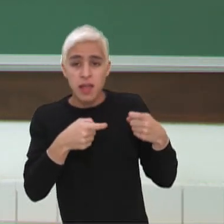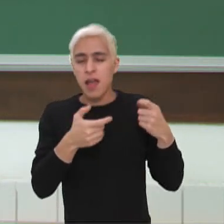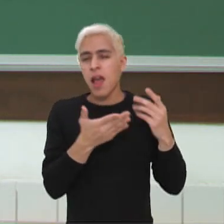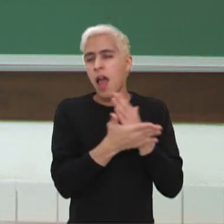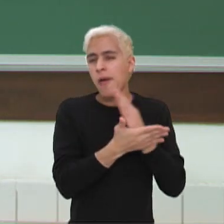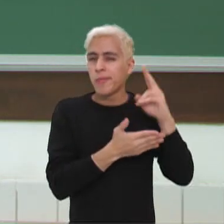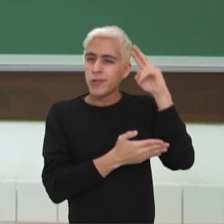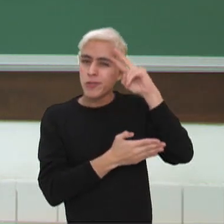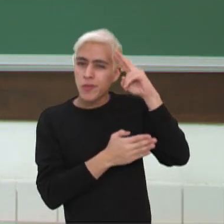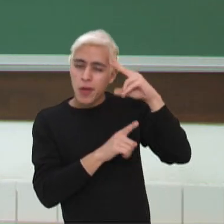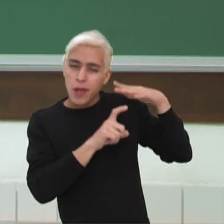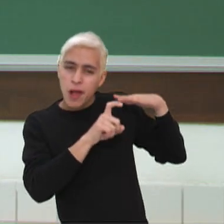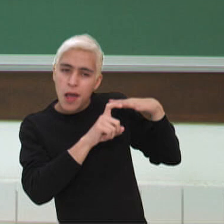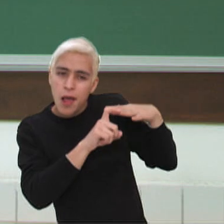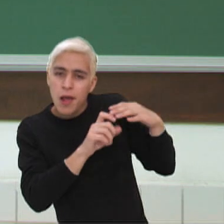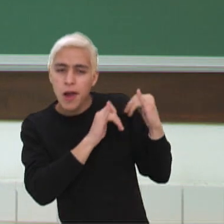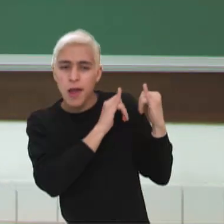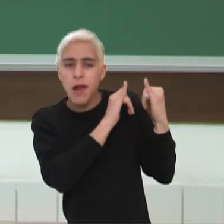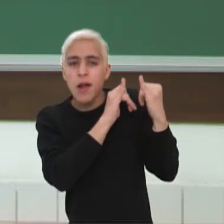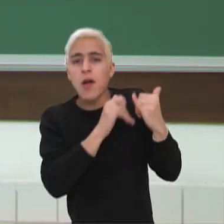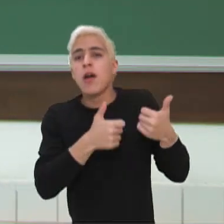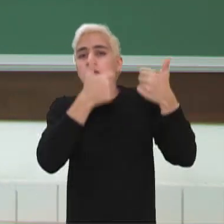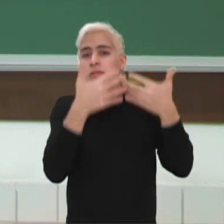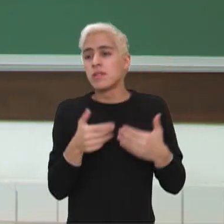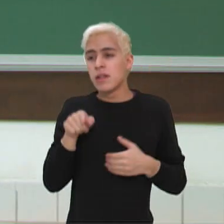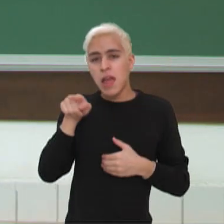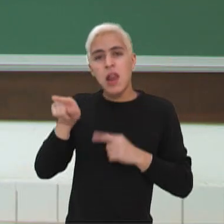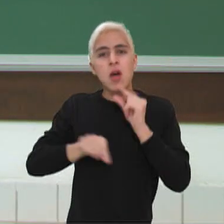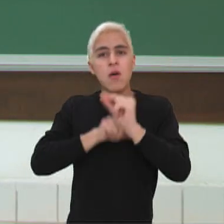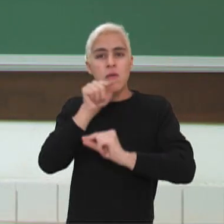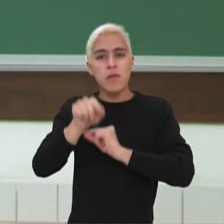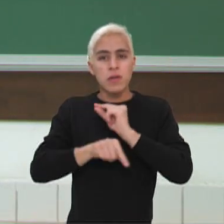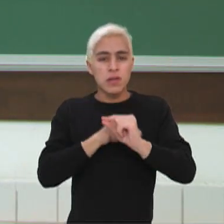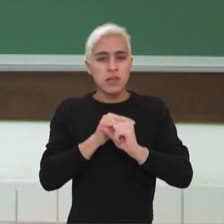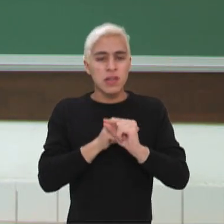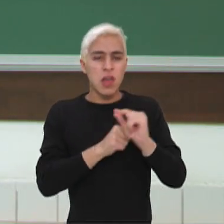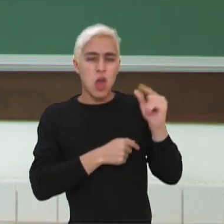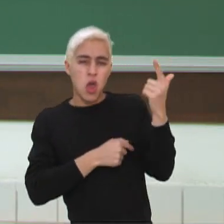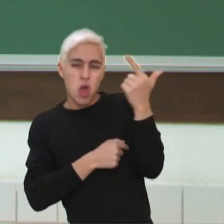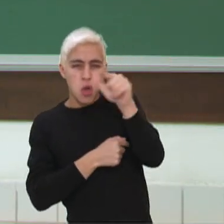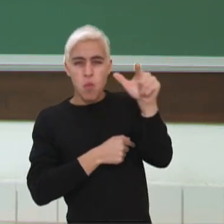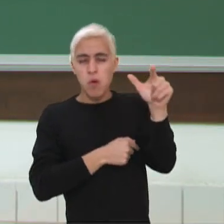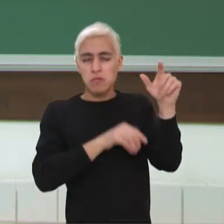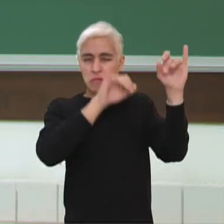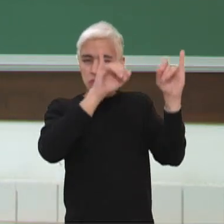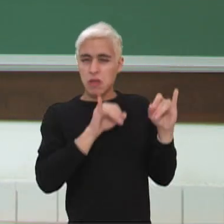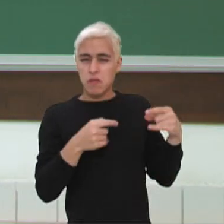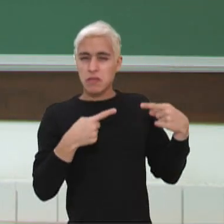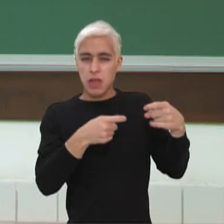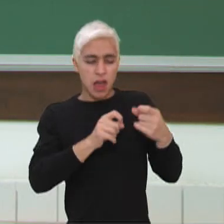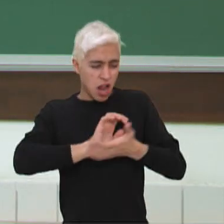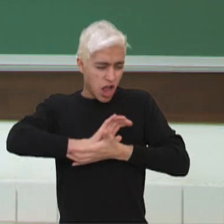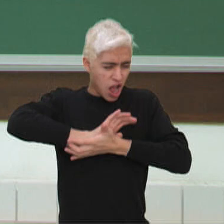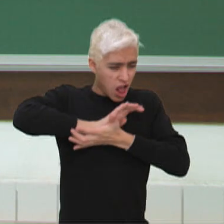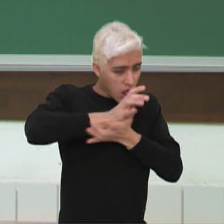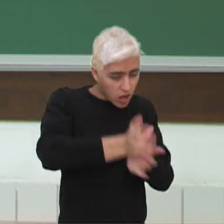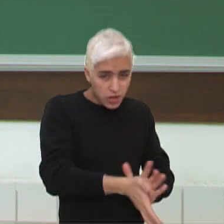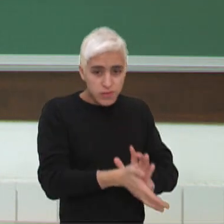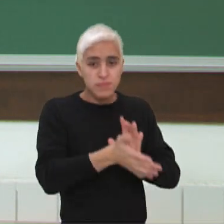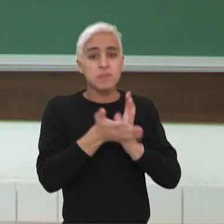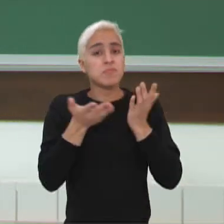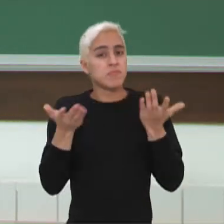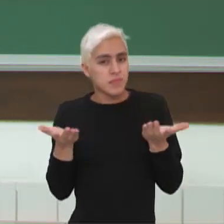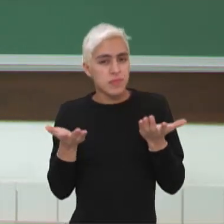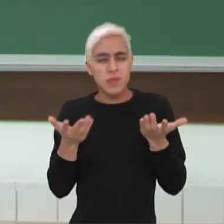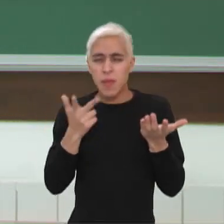histórias mitológicas ela arrebentava, por exemplo, Ares, que era o deus da guerra, o seu irmão mais velho. Então aqui há